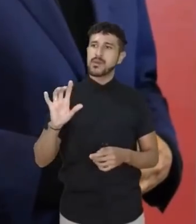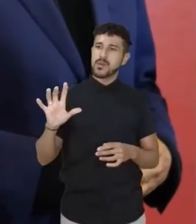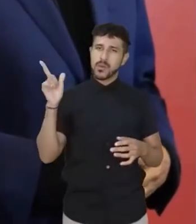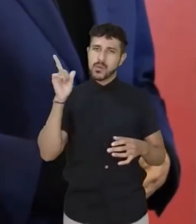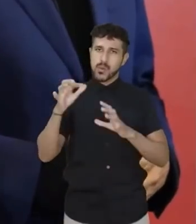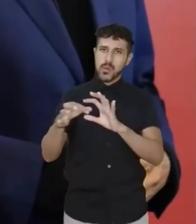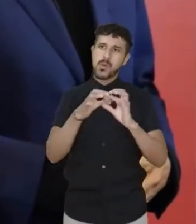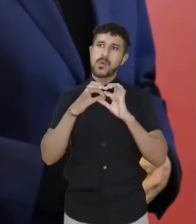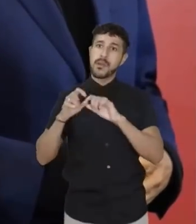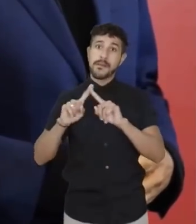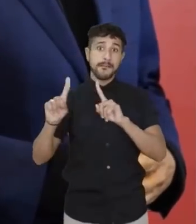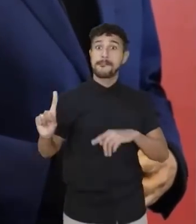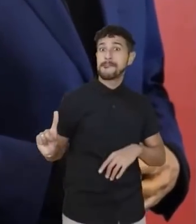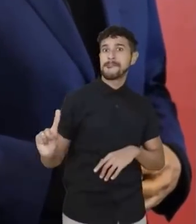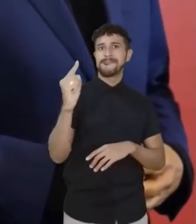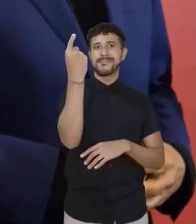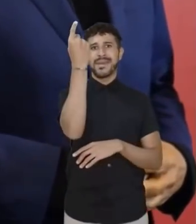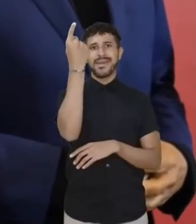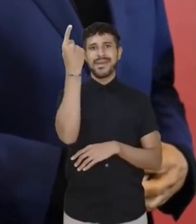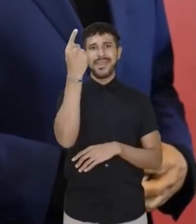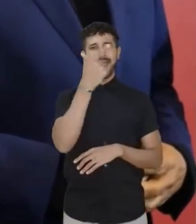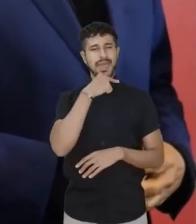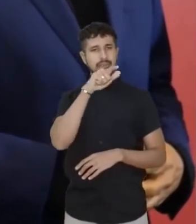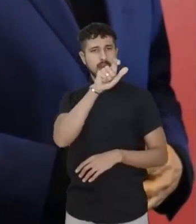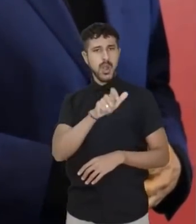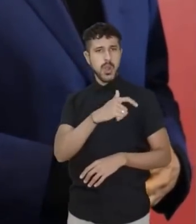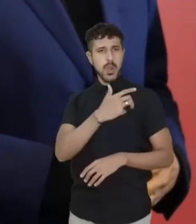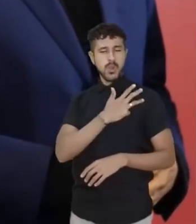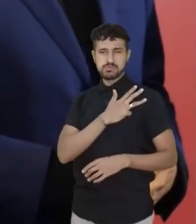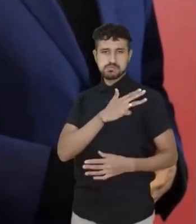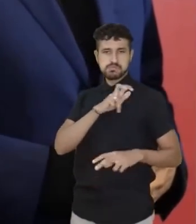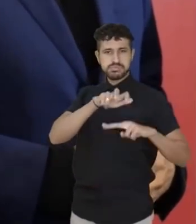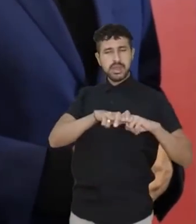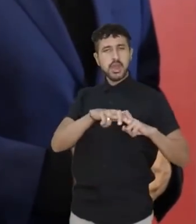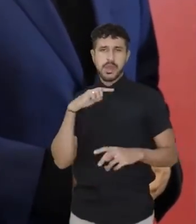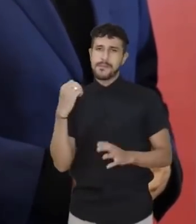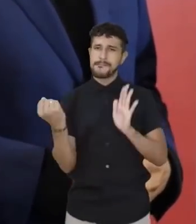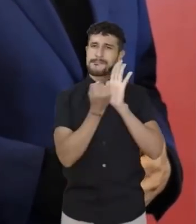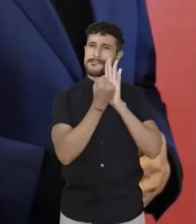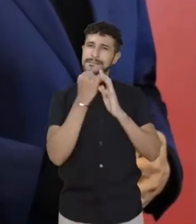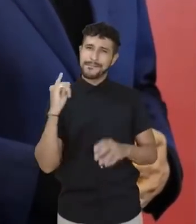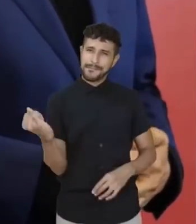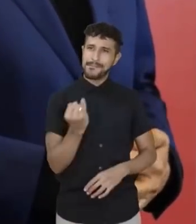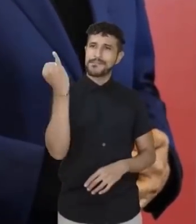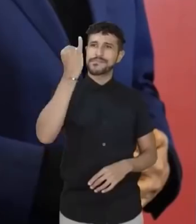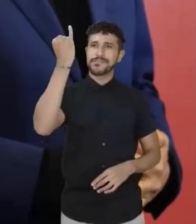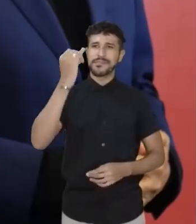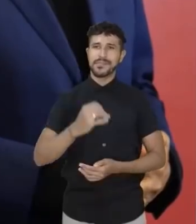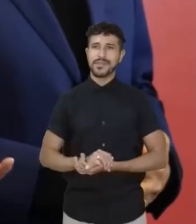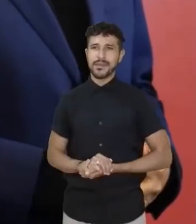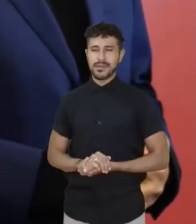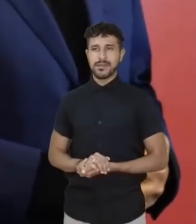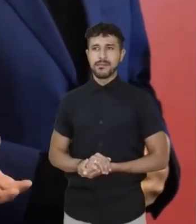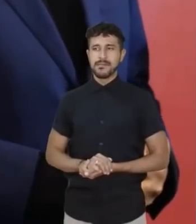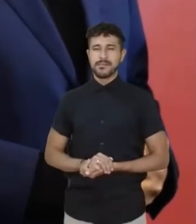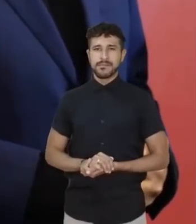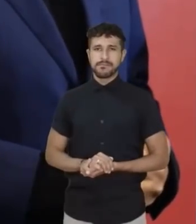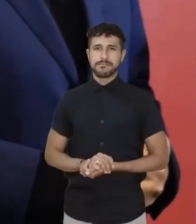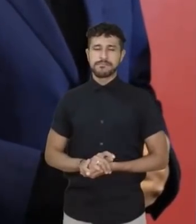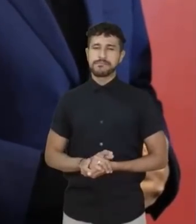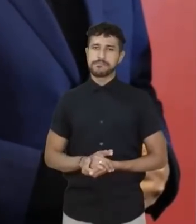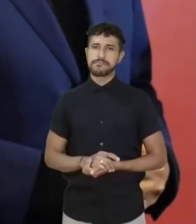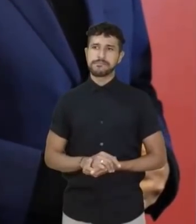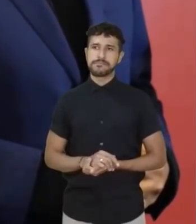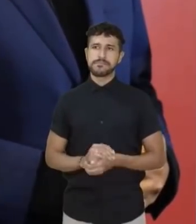primeira vez que ele senta. Então, para nós, isso também é muito importante, né? E ele deixou, enfim,